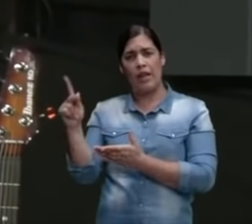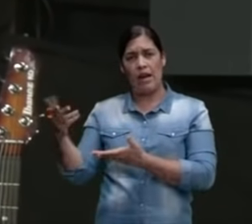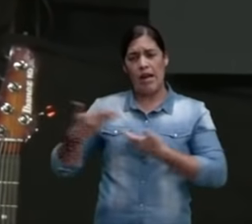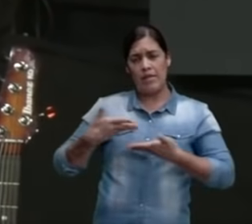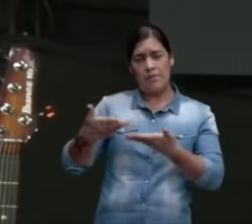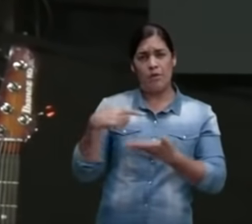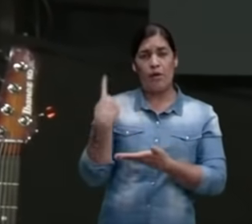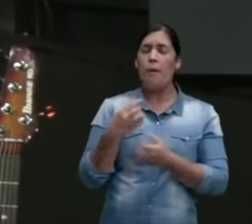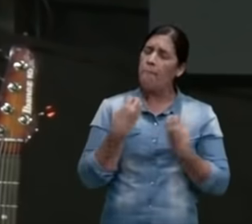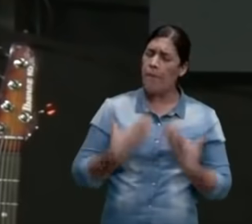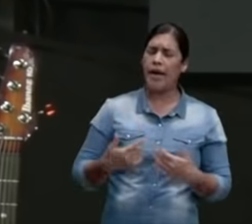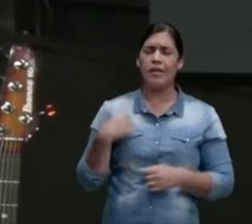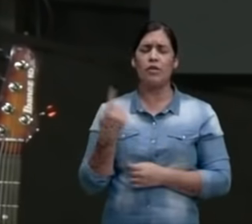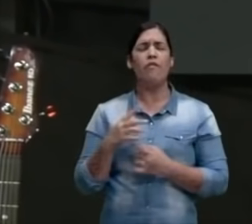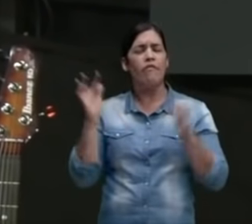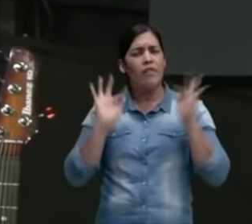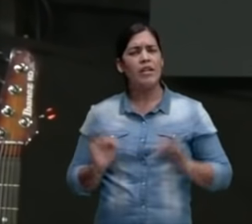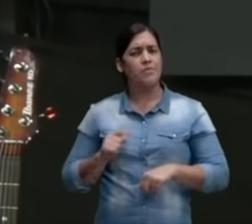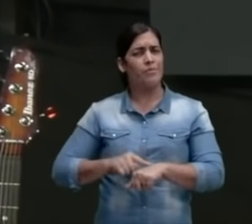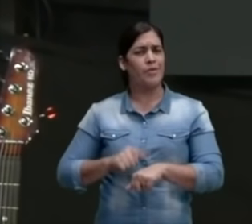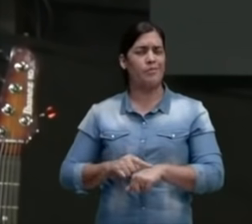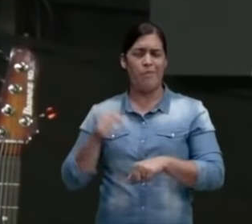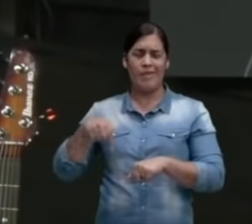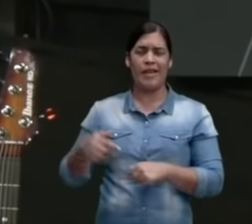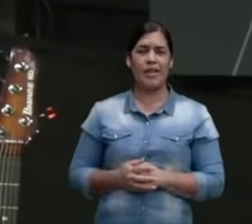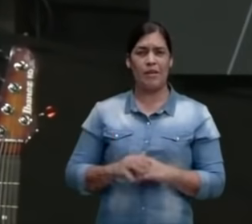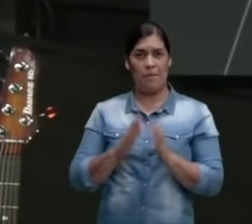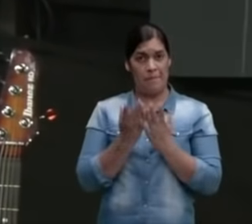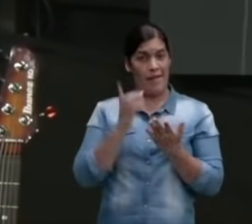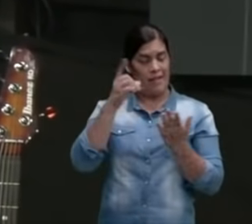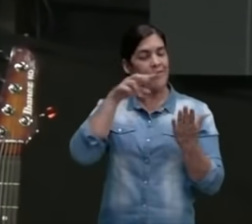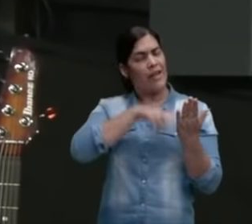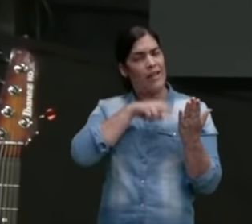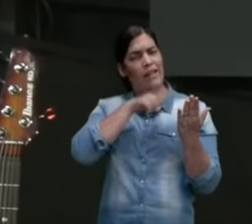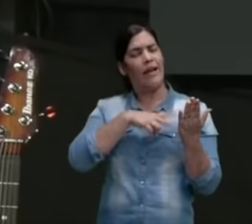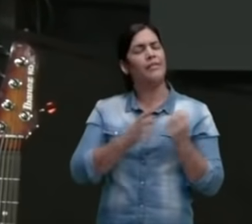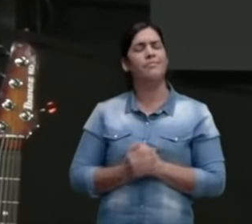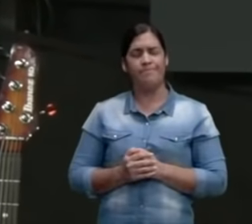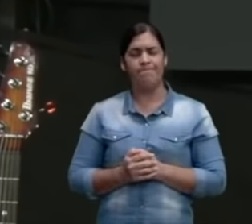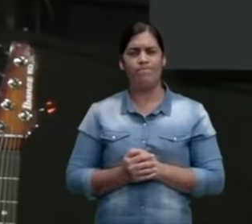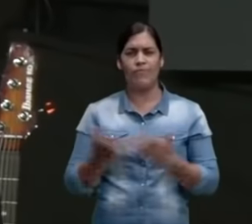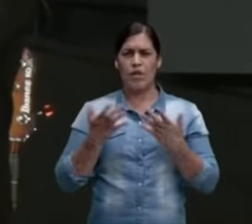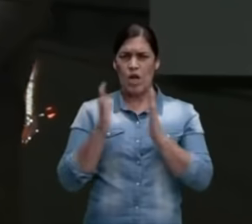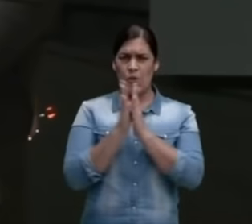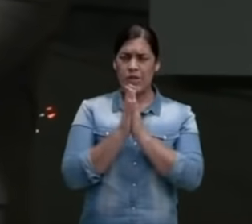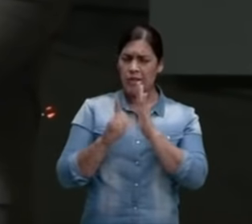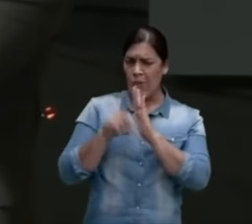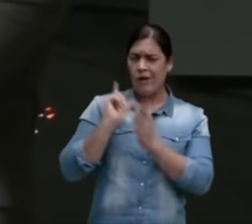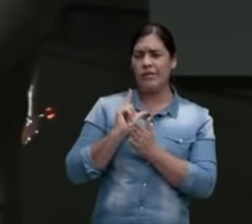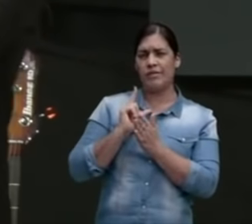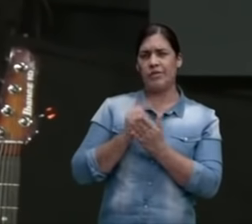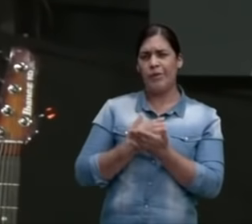felizes, e principalmente por esse momento aqui, em que nós vamos meditar na palavra de Deus. E eu gostaria de fazer uma oração antes da gente